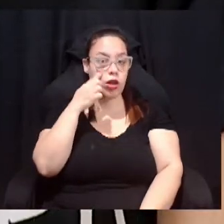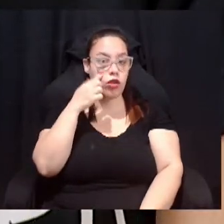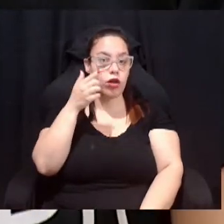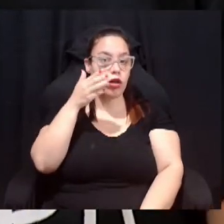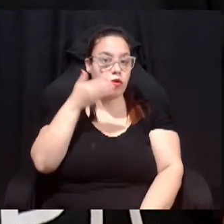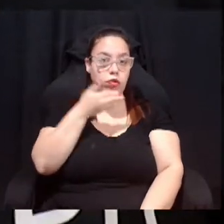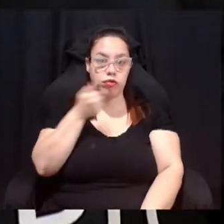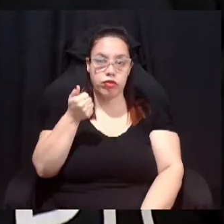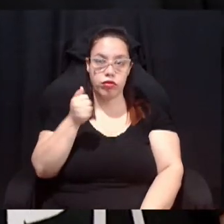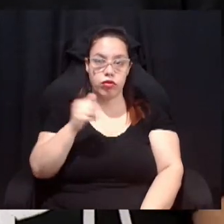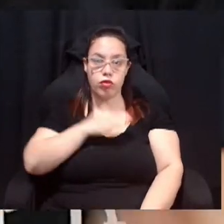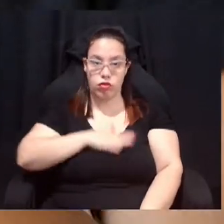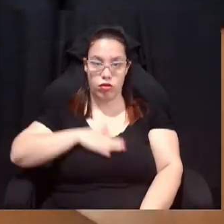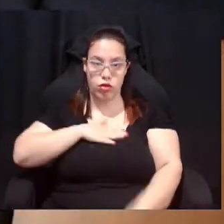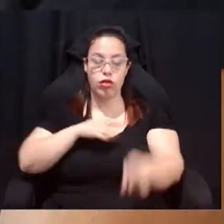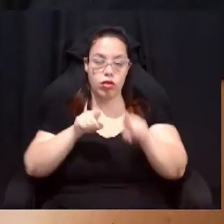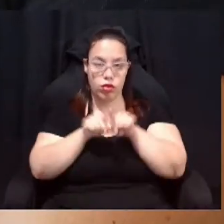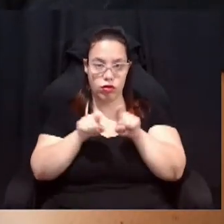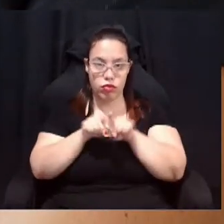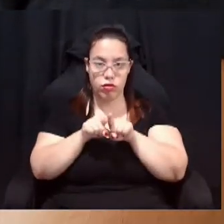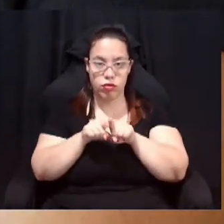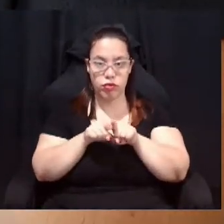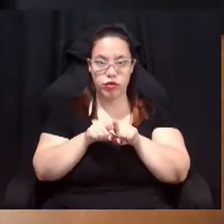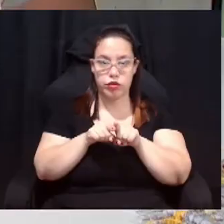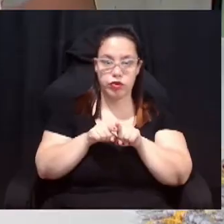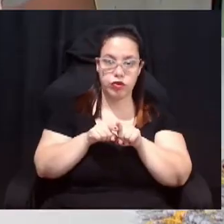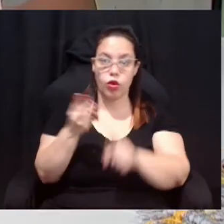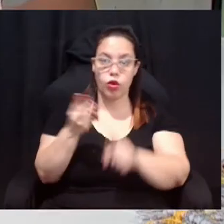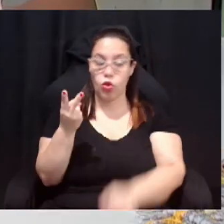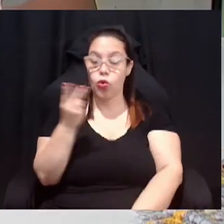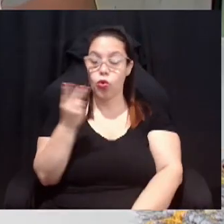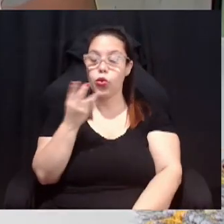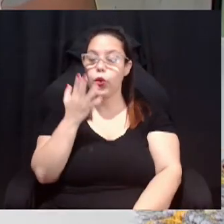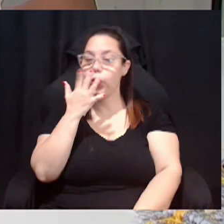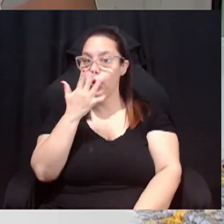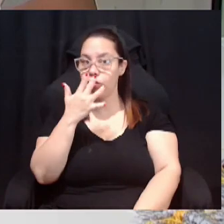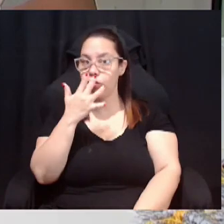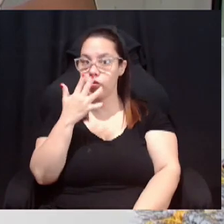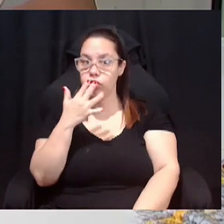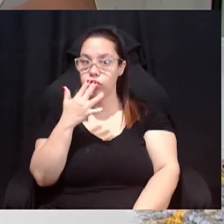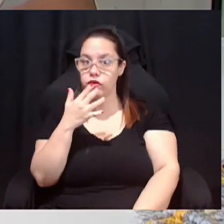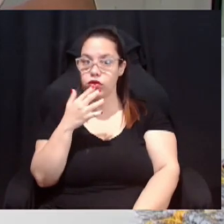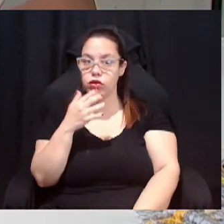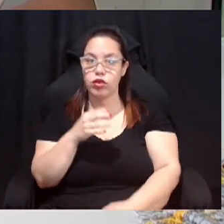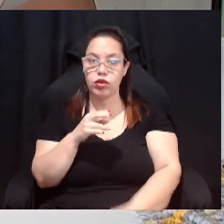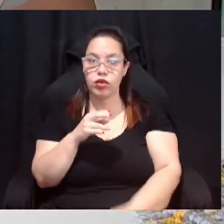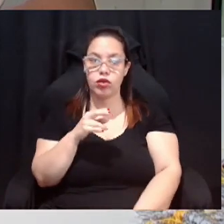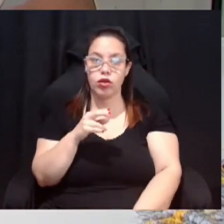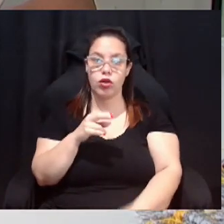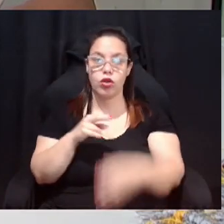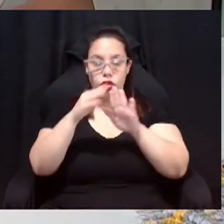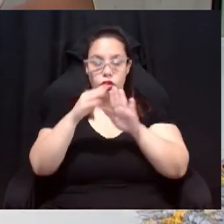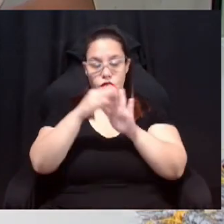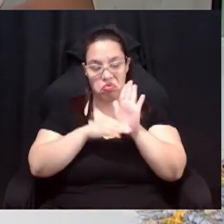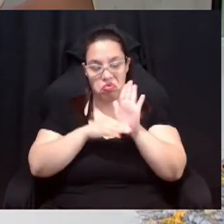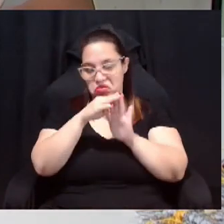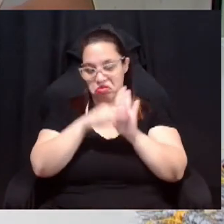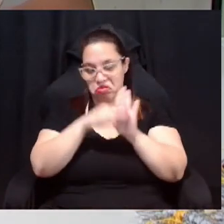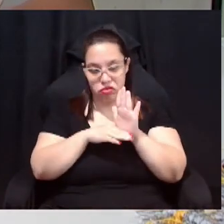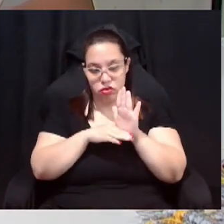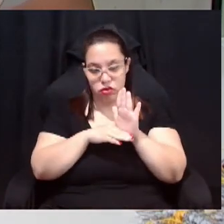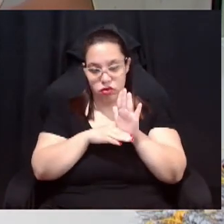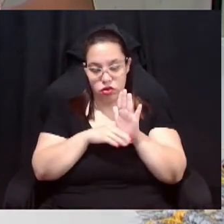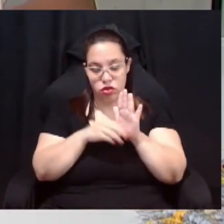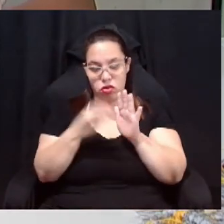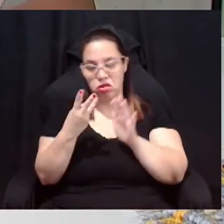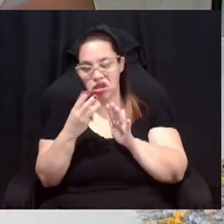seu gosto também. Eu poderia escolher duas cores aqui no corpinho e uma das cores aqui, ou até 3 cores, vai